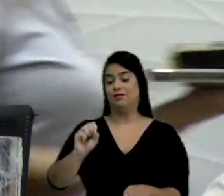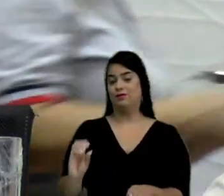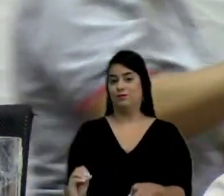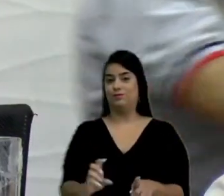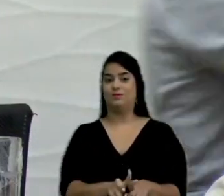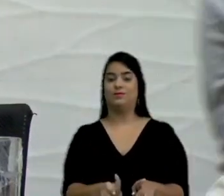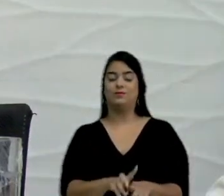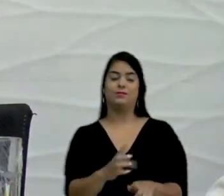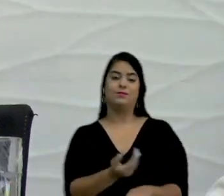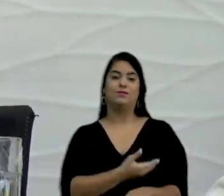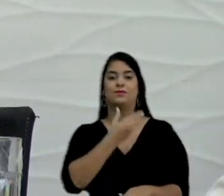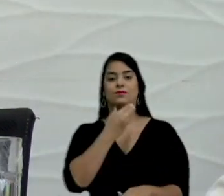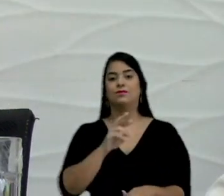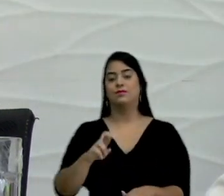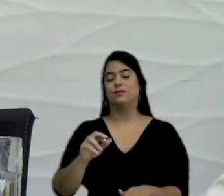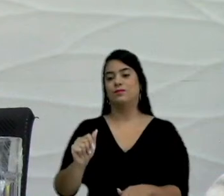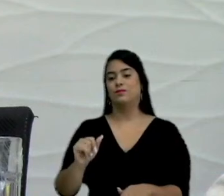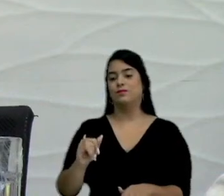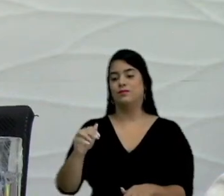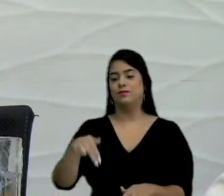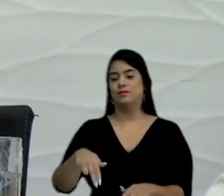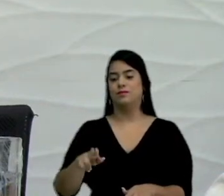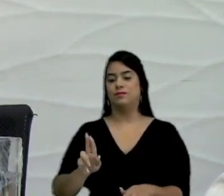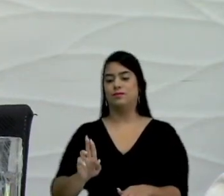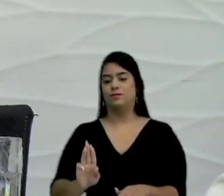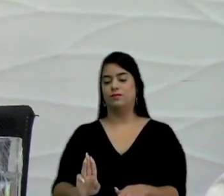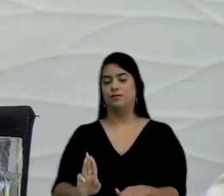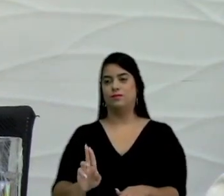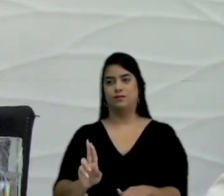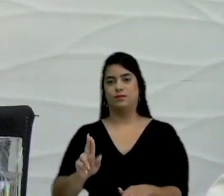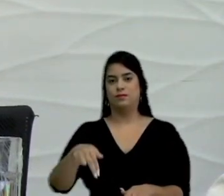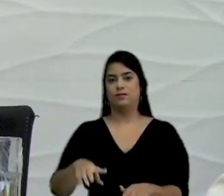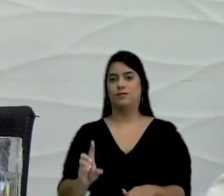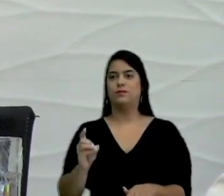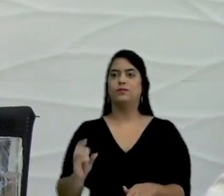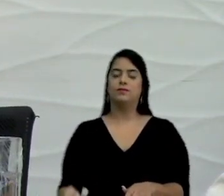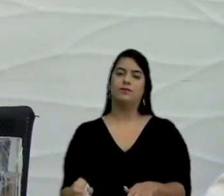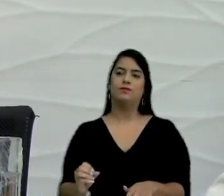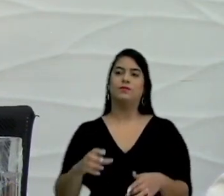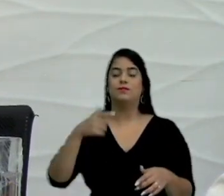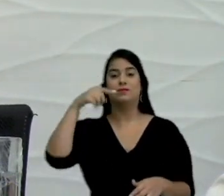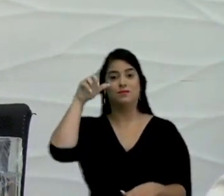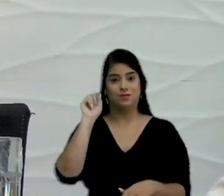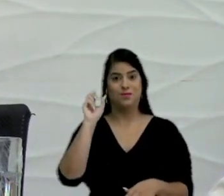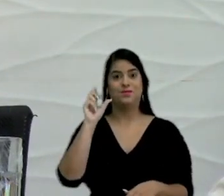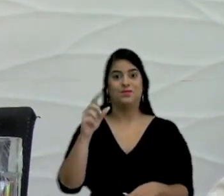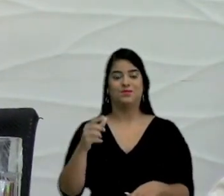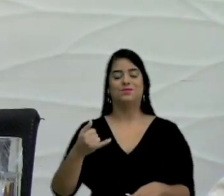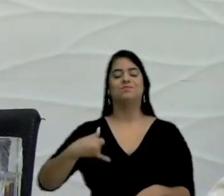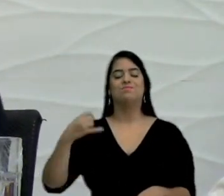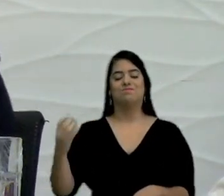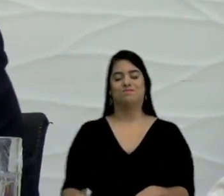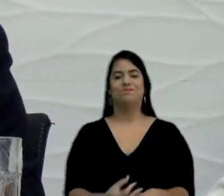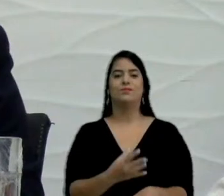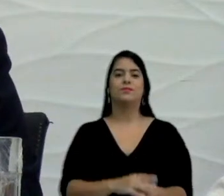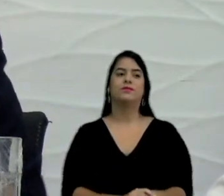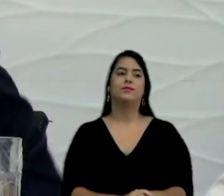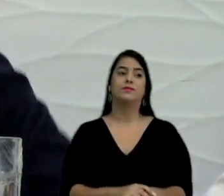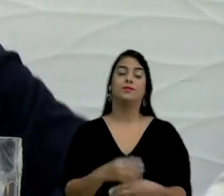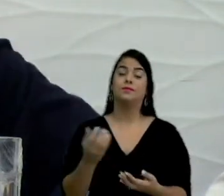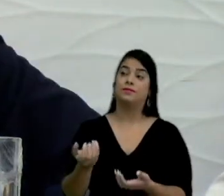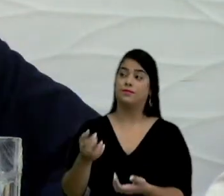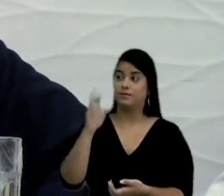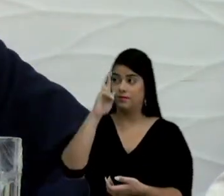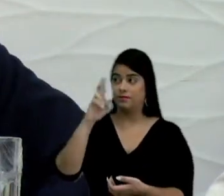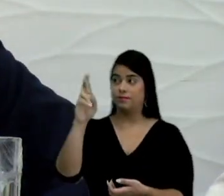ao nosso amigo Raimundo Valdemir dos Santos da comunidade chama de amor que no dia de ontem também celebrou mais um aniversário e quero senhor